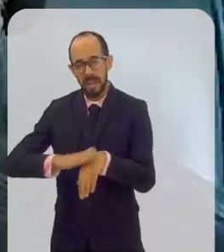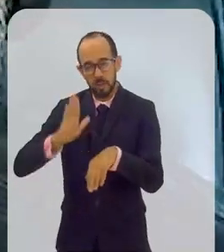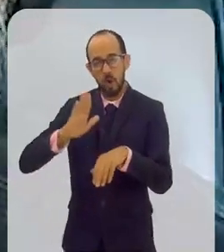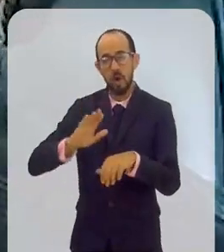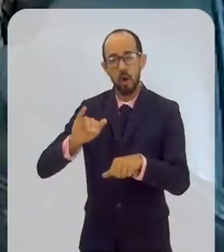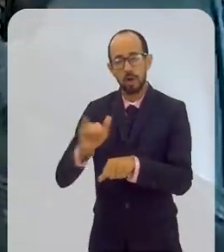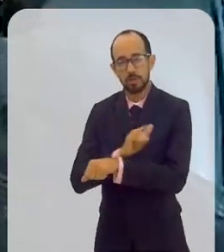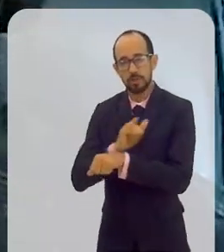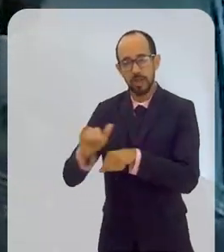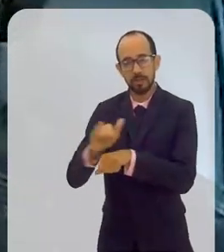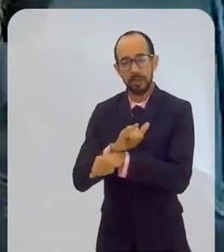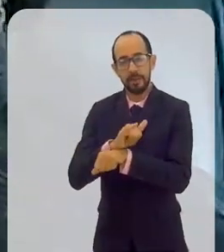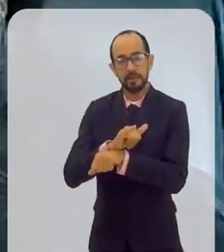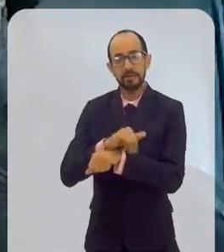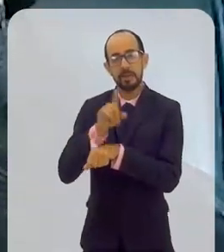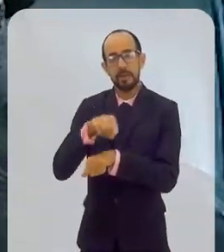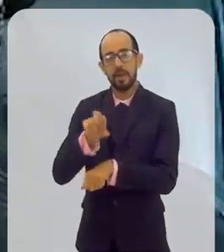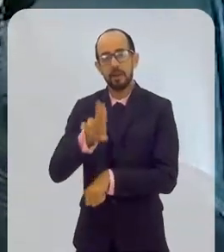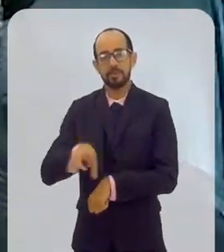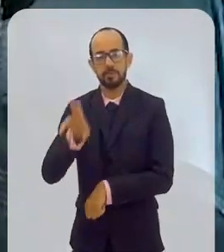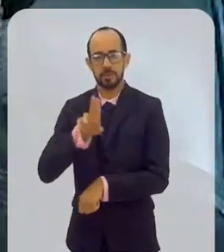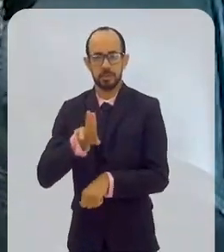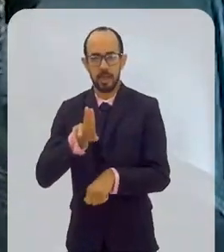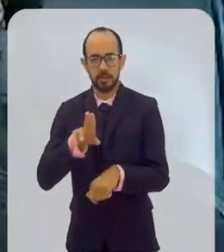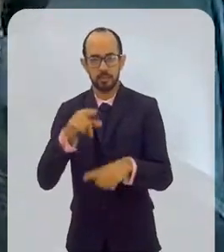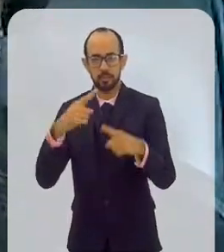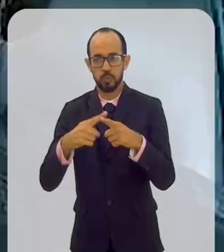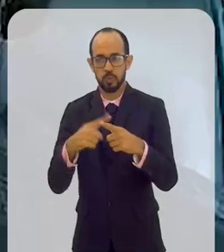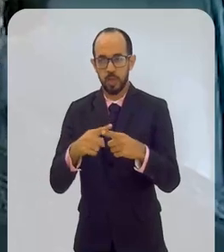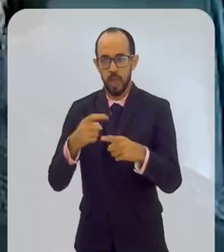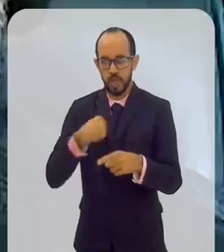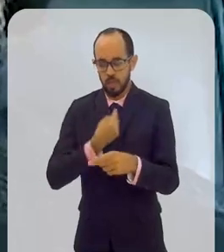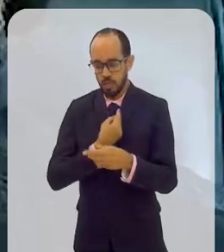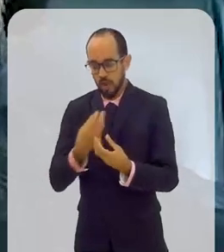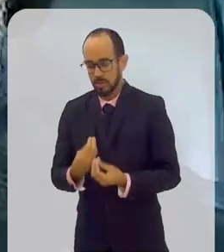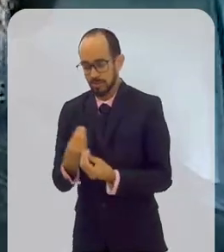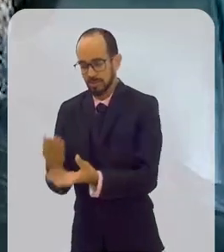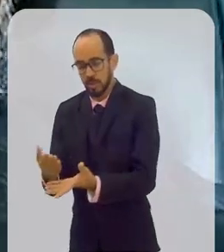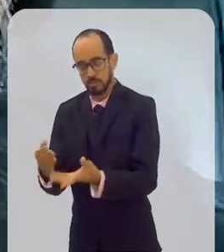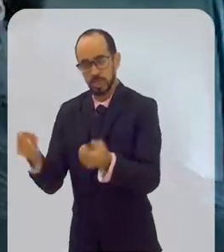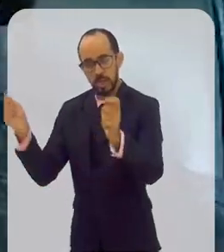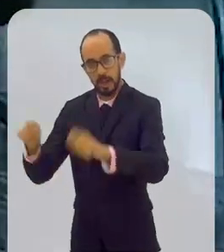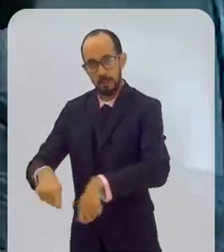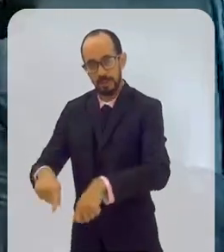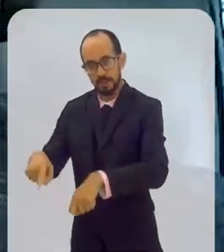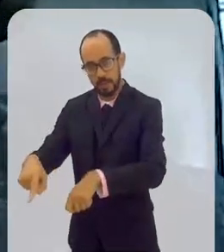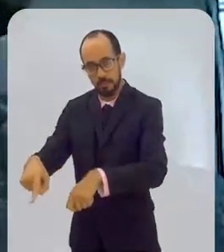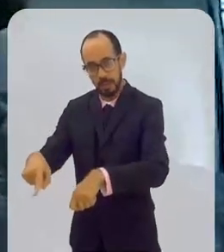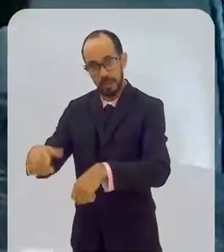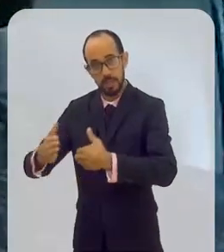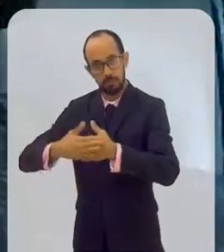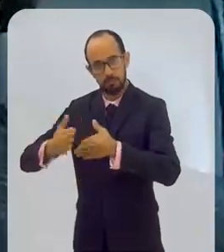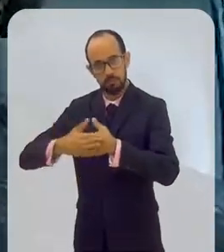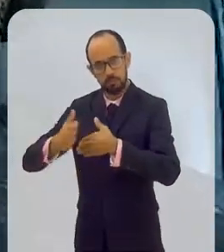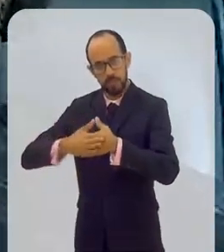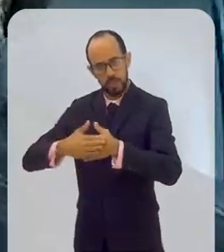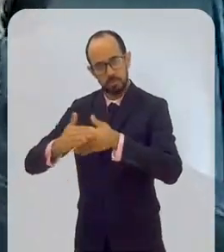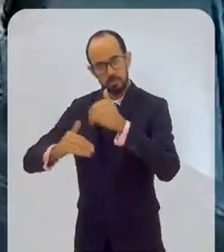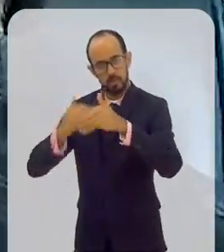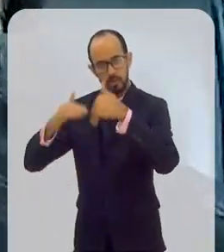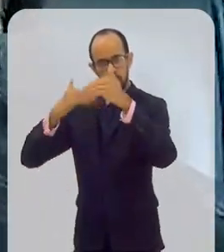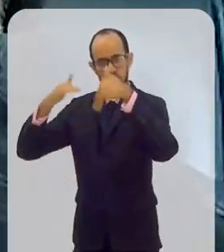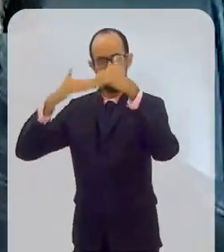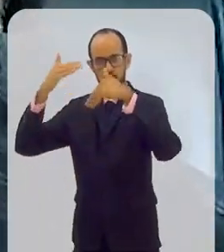que existe no mundo são as universidades. Porque a gente que dá as condições para as pessoas poderem executar